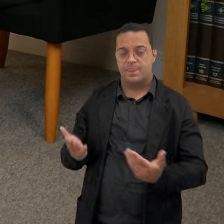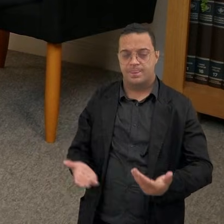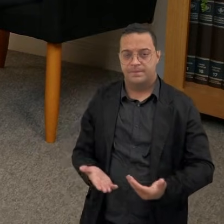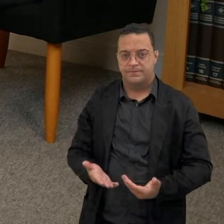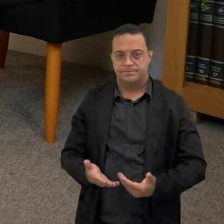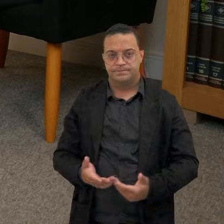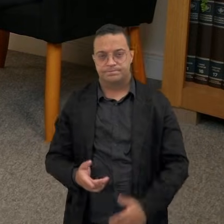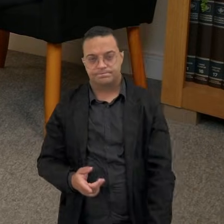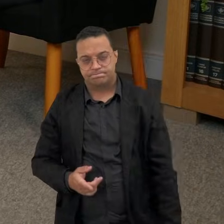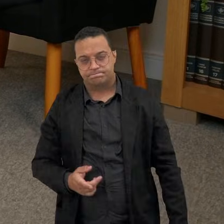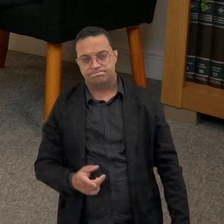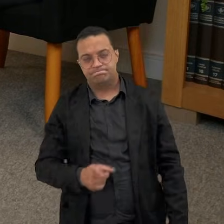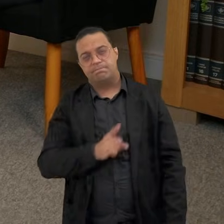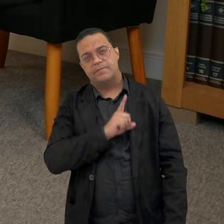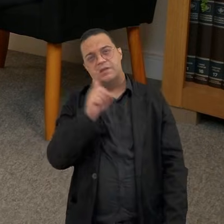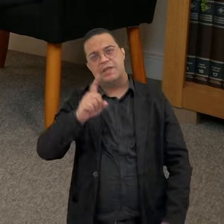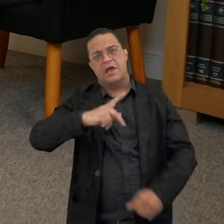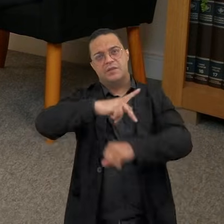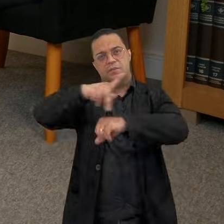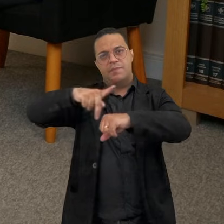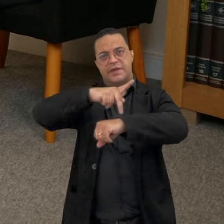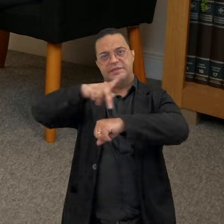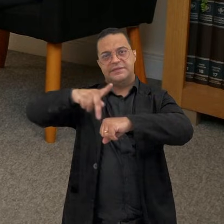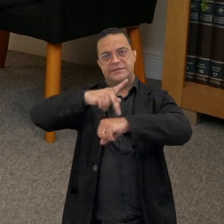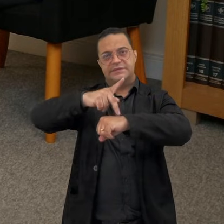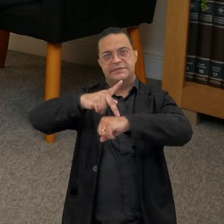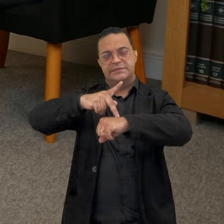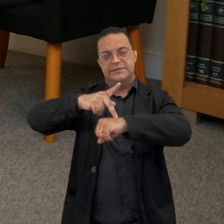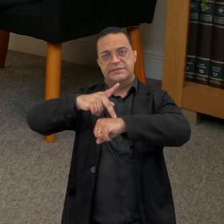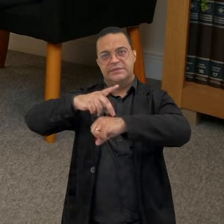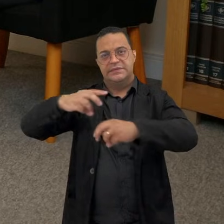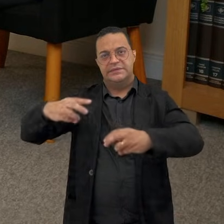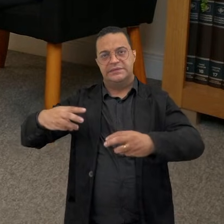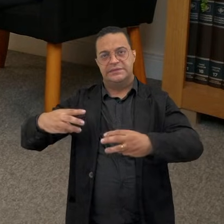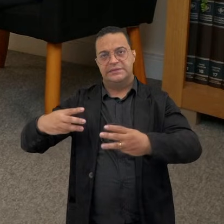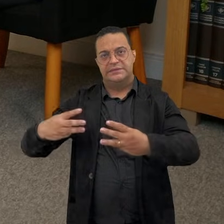várias ruas nas grandes cidades com o nome de Oswaldo Aranha, tem um museu lá